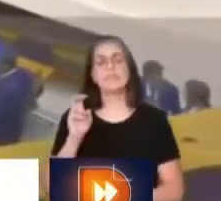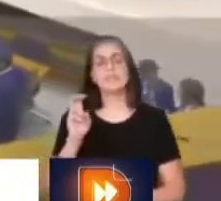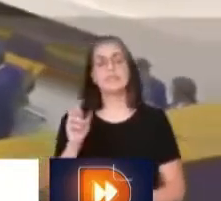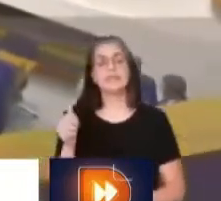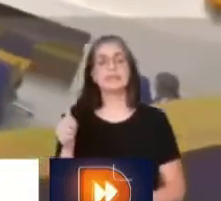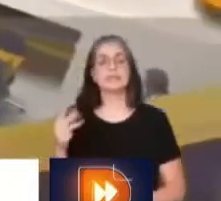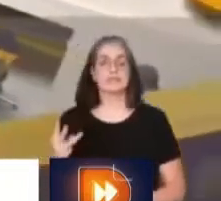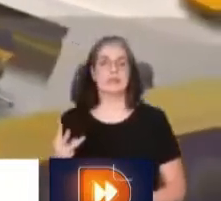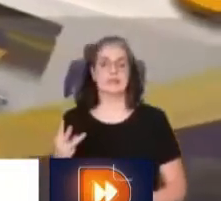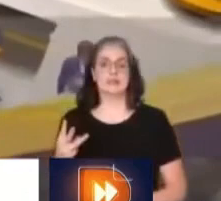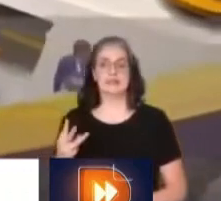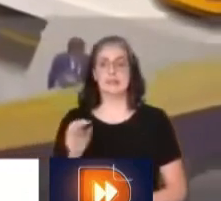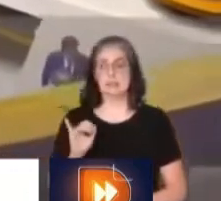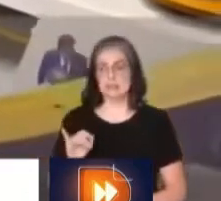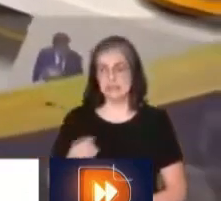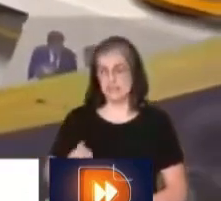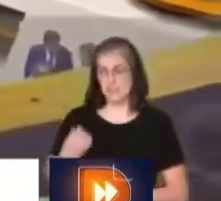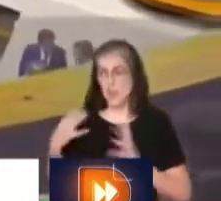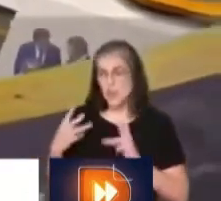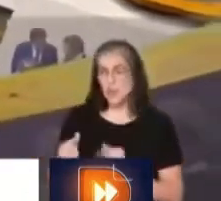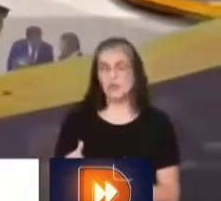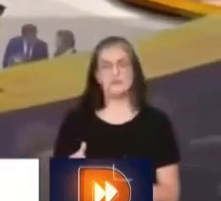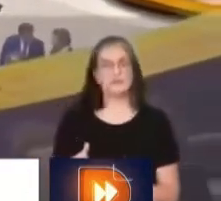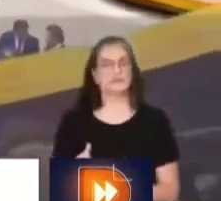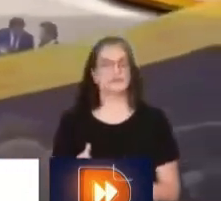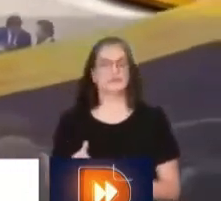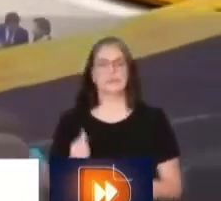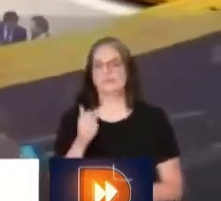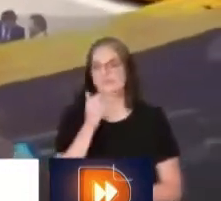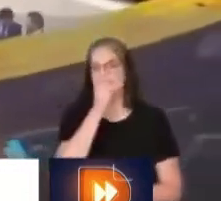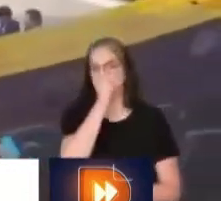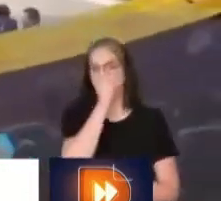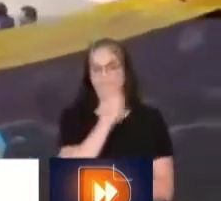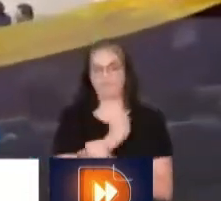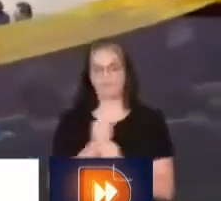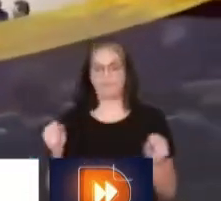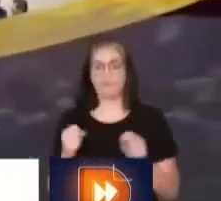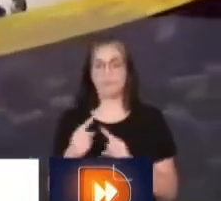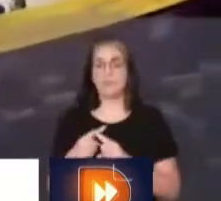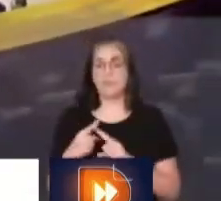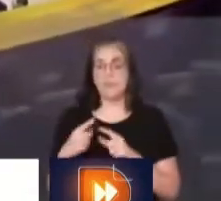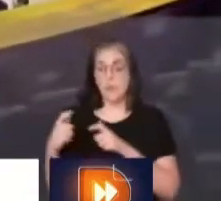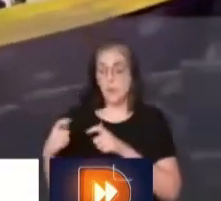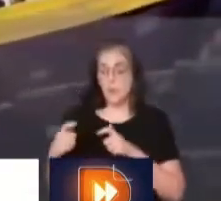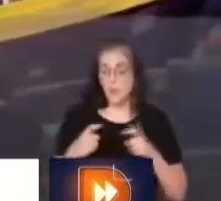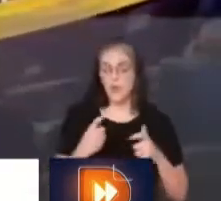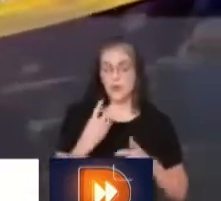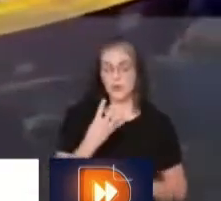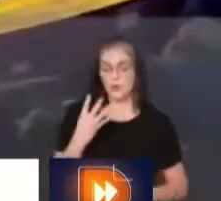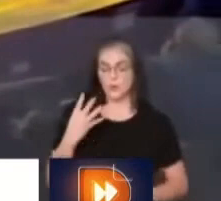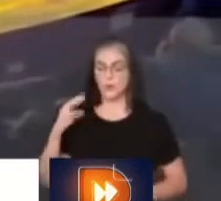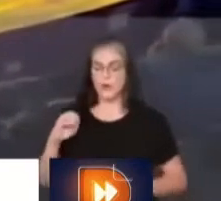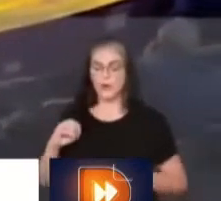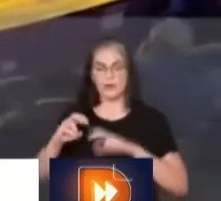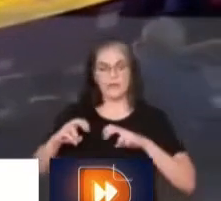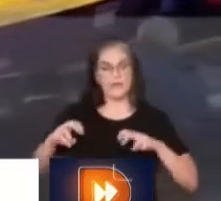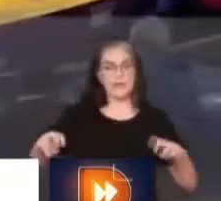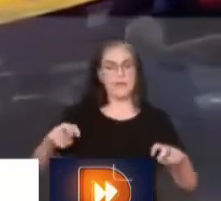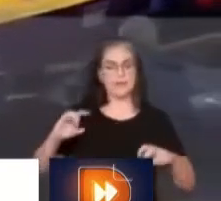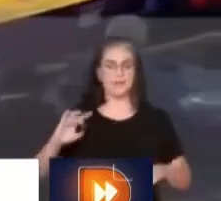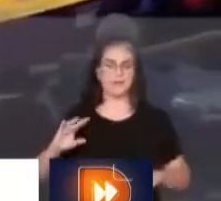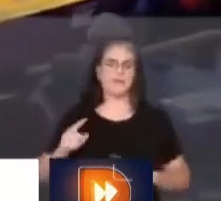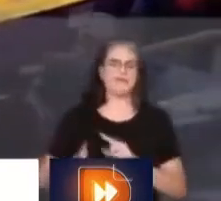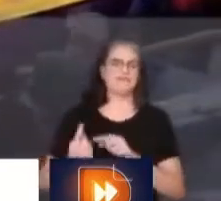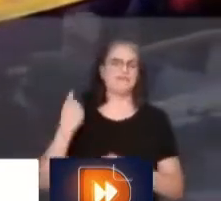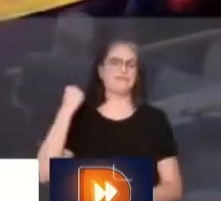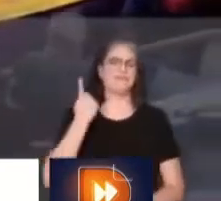votação. Depois de eleito o novo presidente, foram apurados os votos dos demais integrantes da mesa diretora,